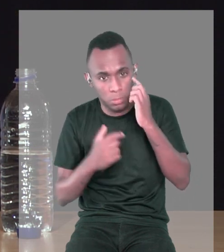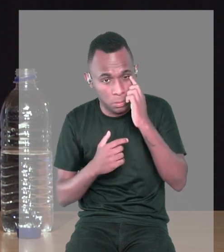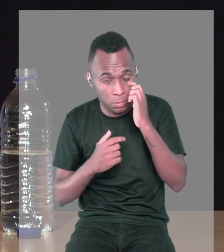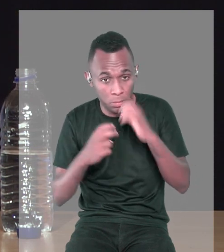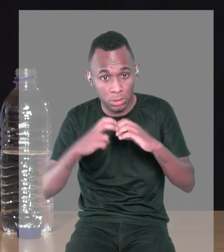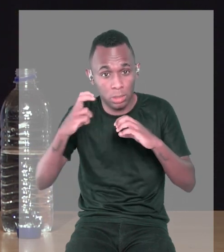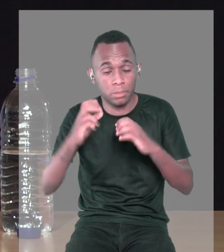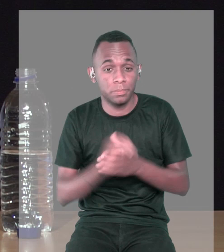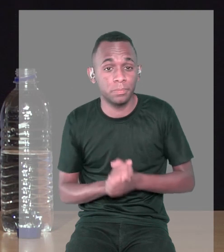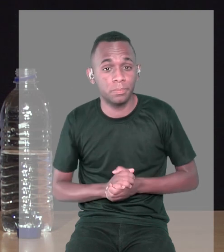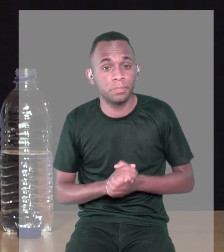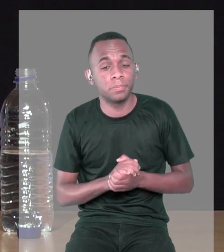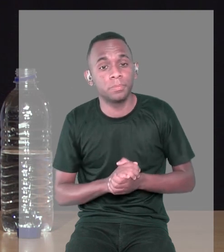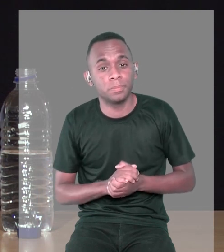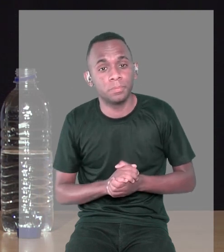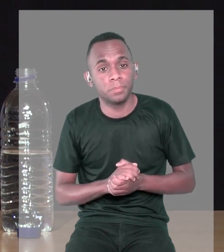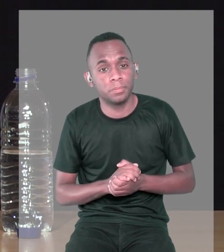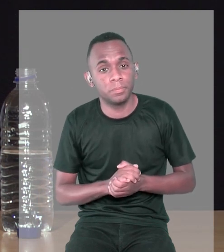R2D2, C3PO,